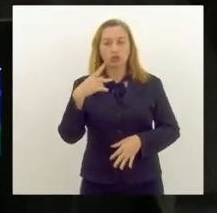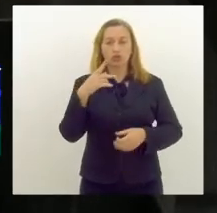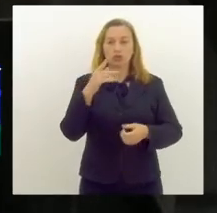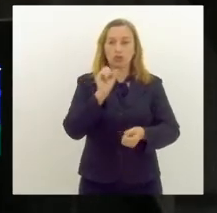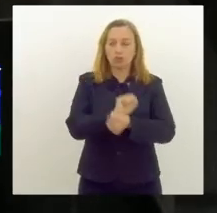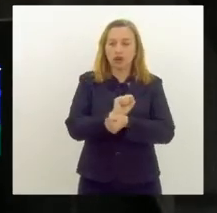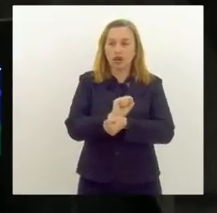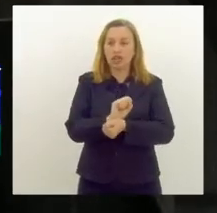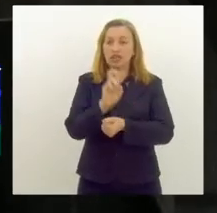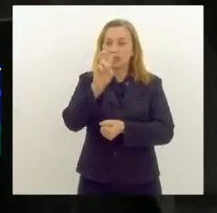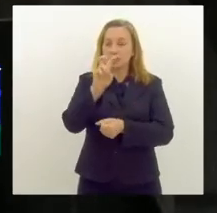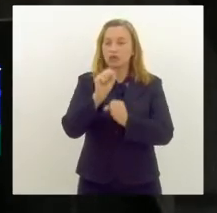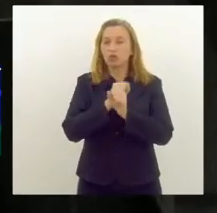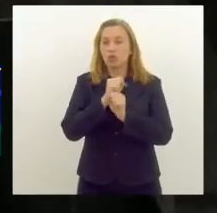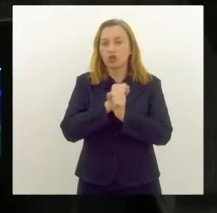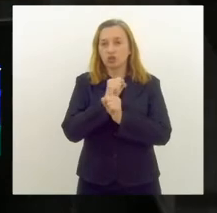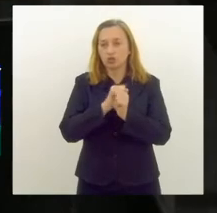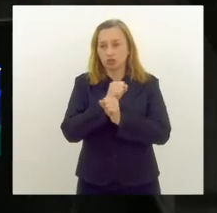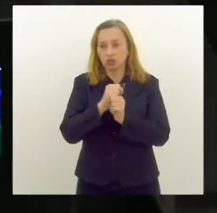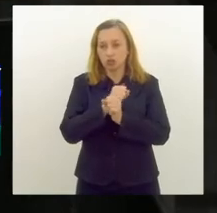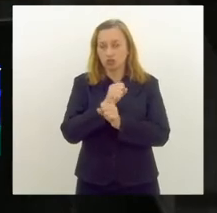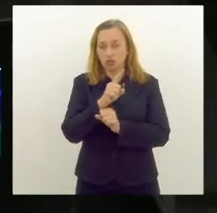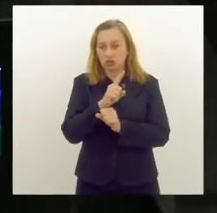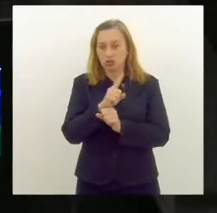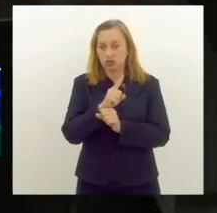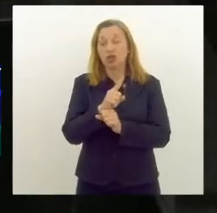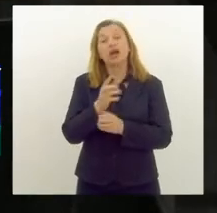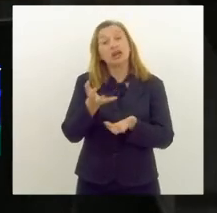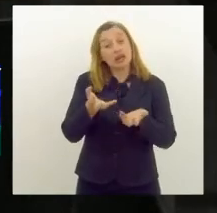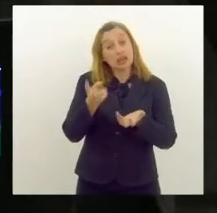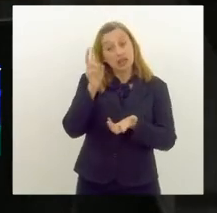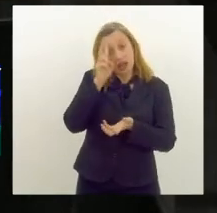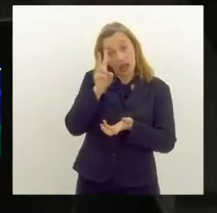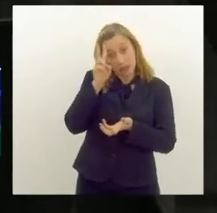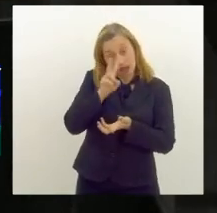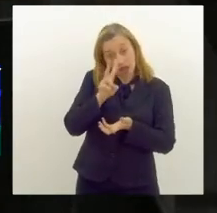por 5 anos. Queria lembrar